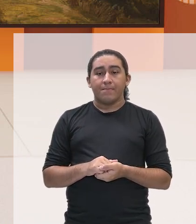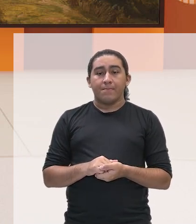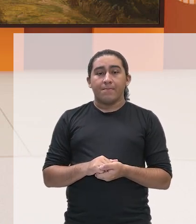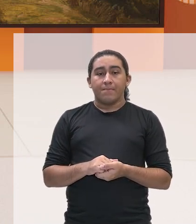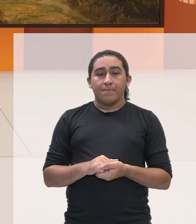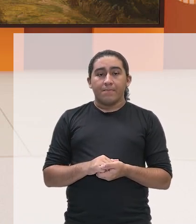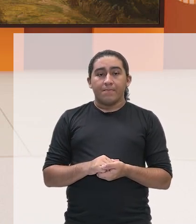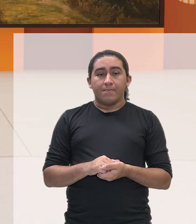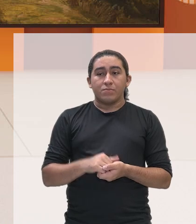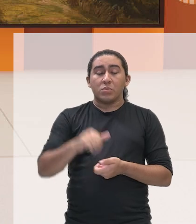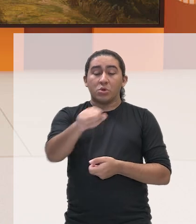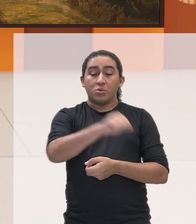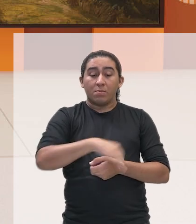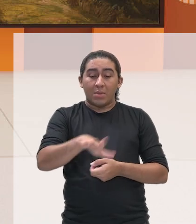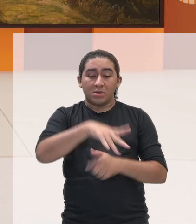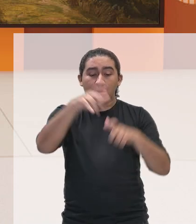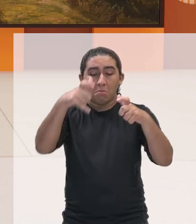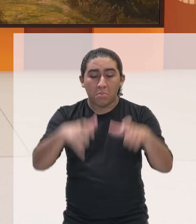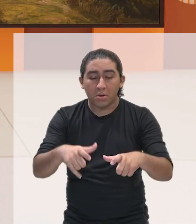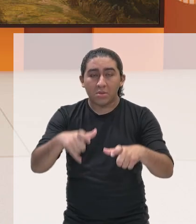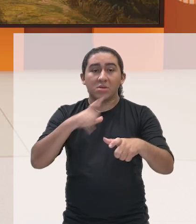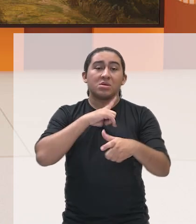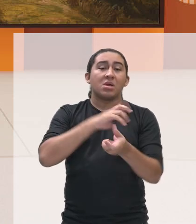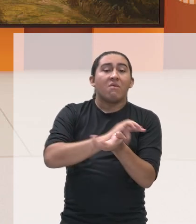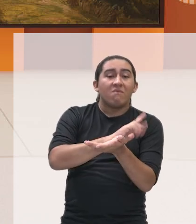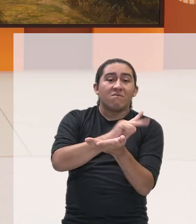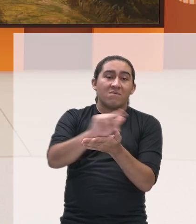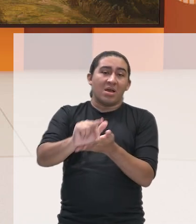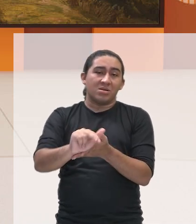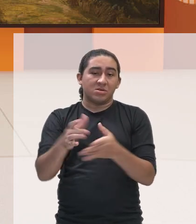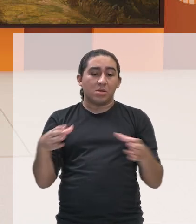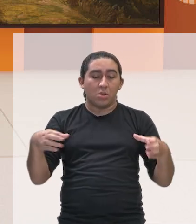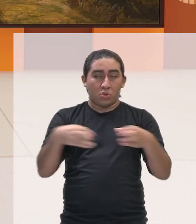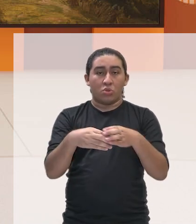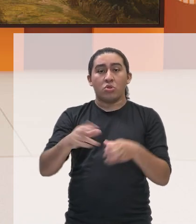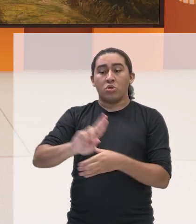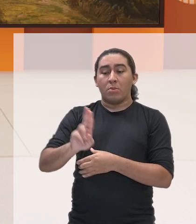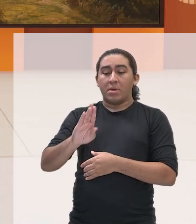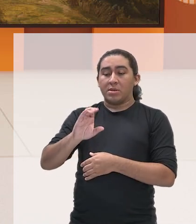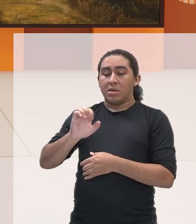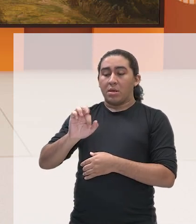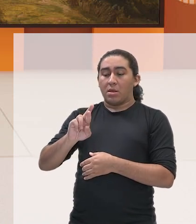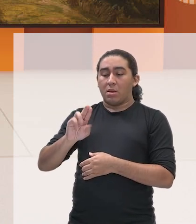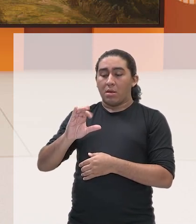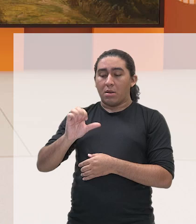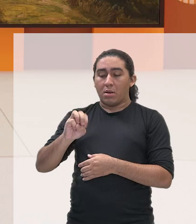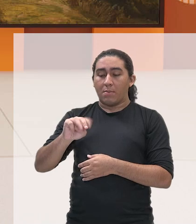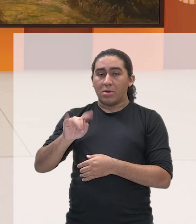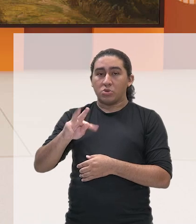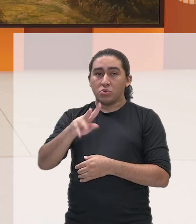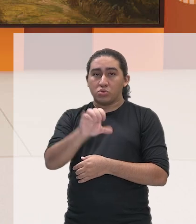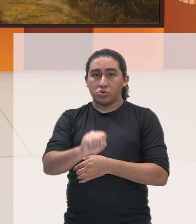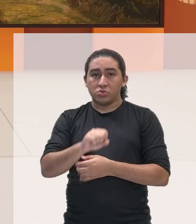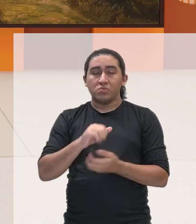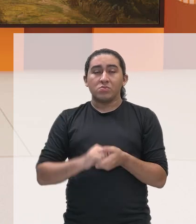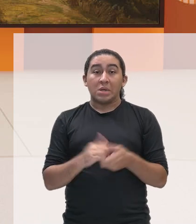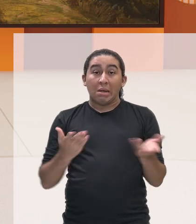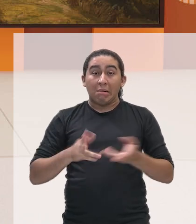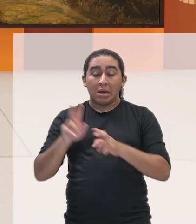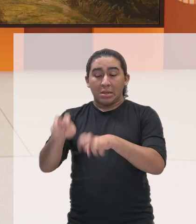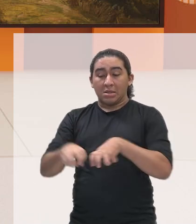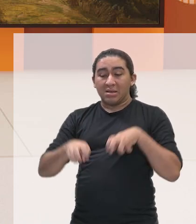Os campos foram cercados, que tem o nome de cercamento. Então, se privatizou o